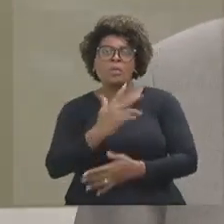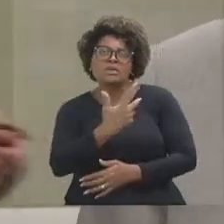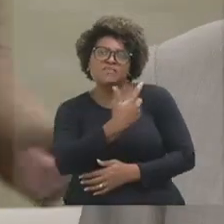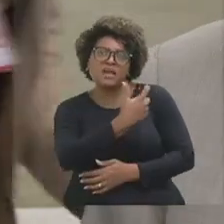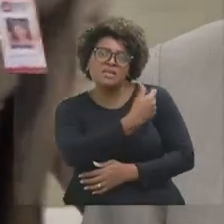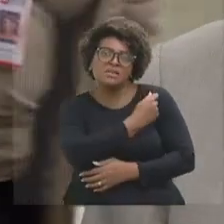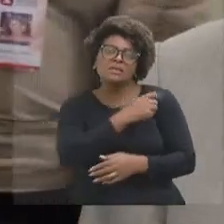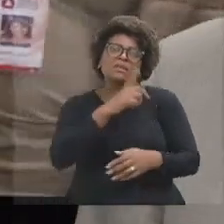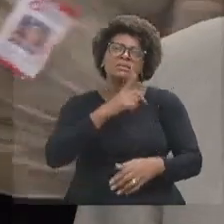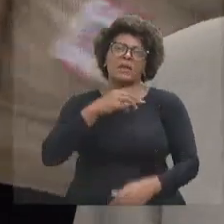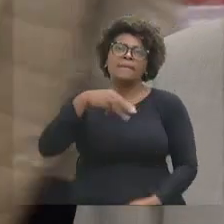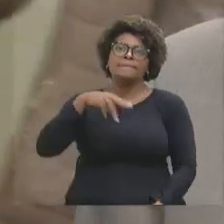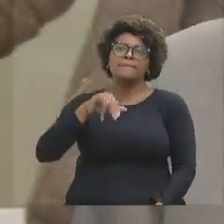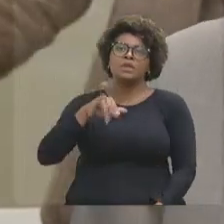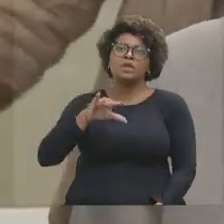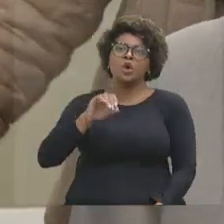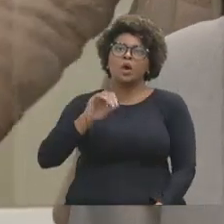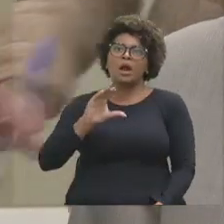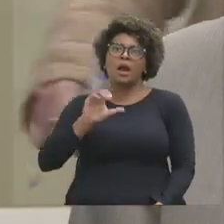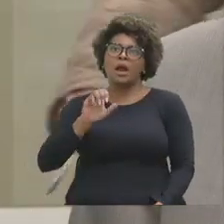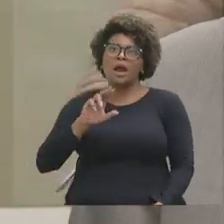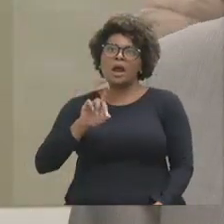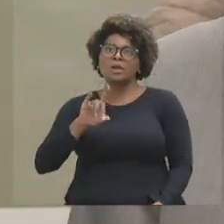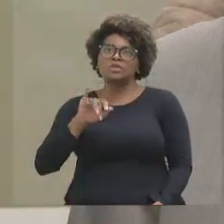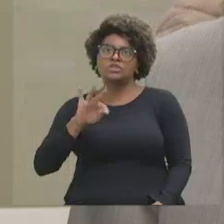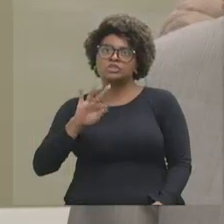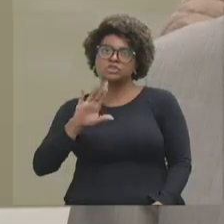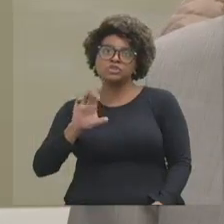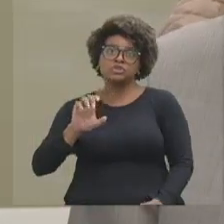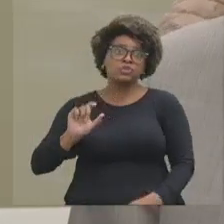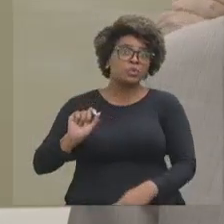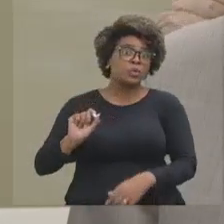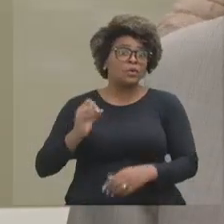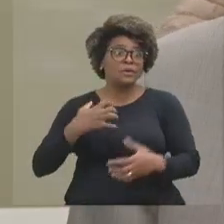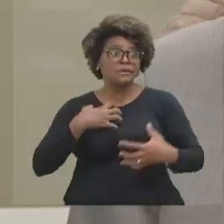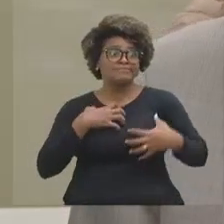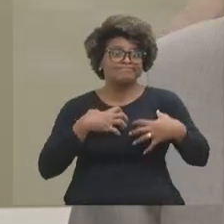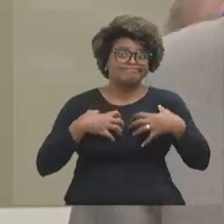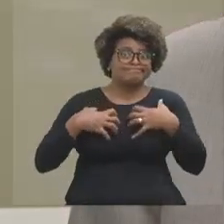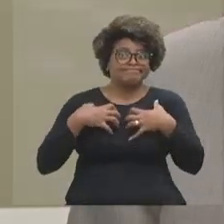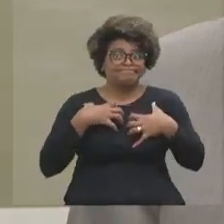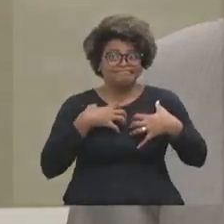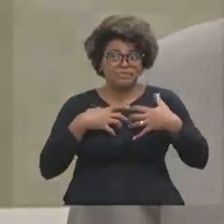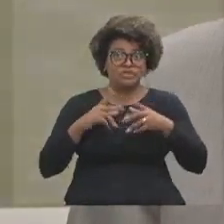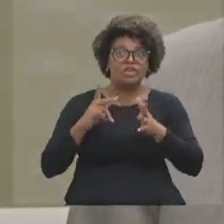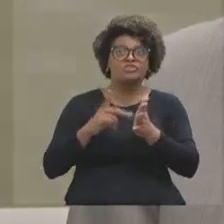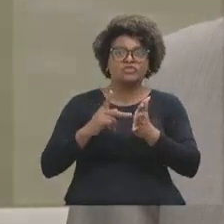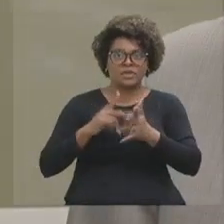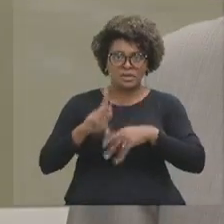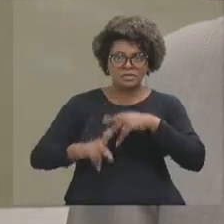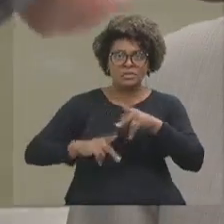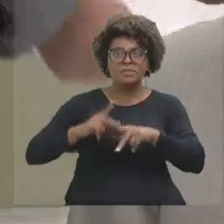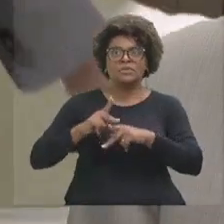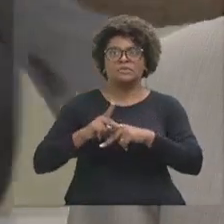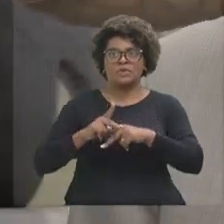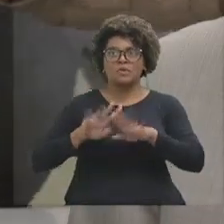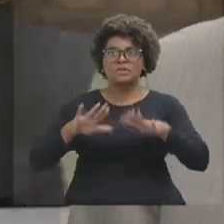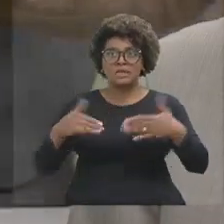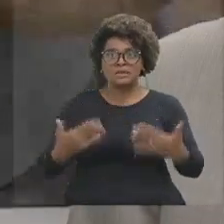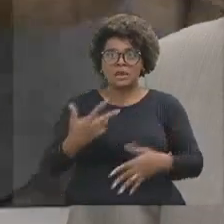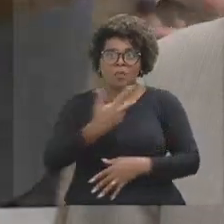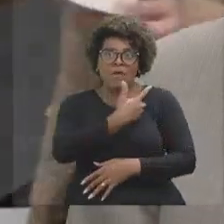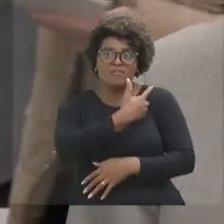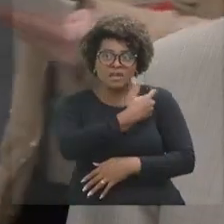alguns problemas o que apavora muito a população então imunização